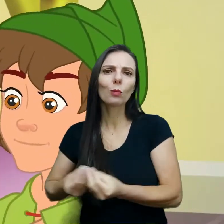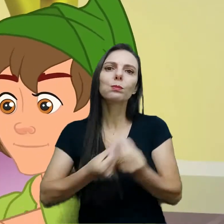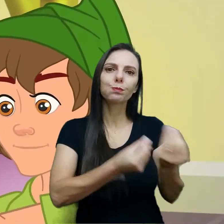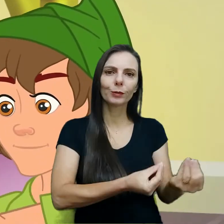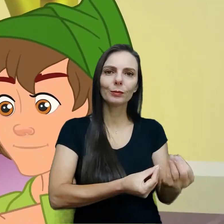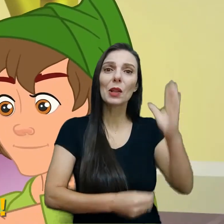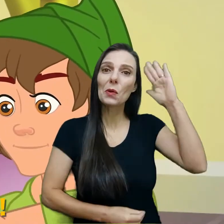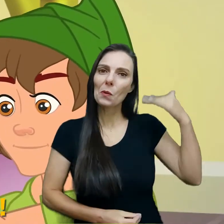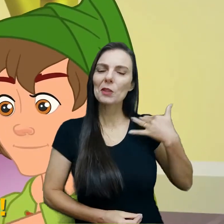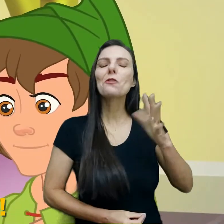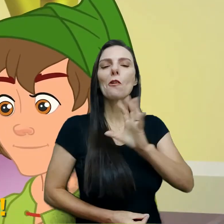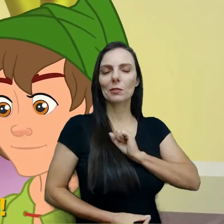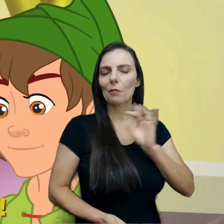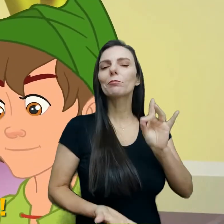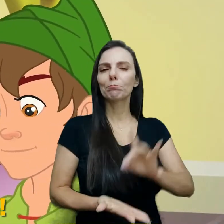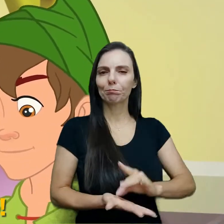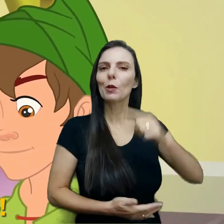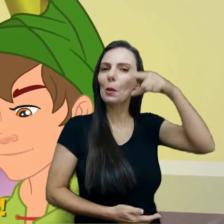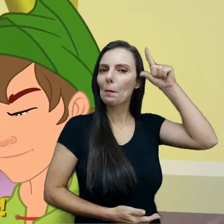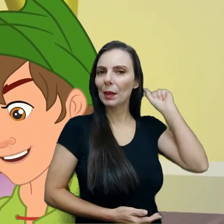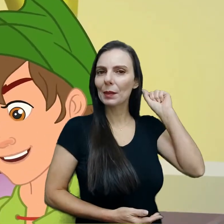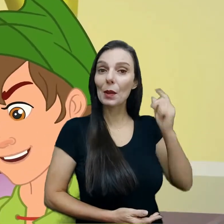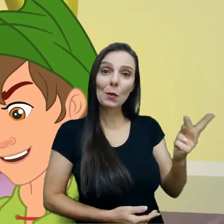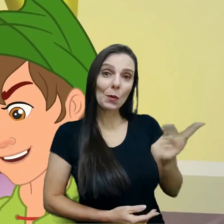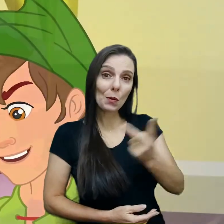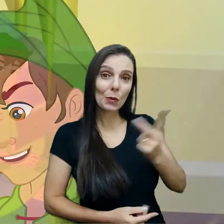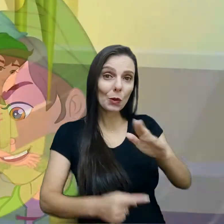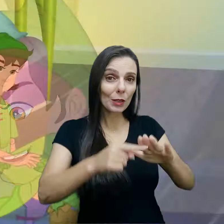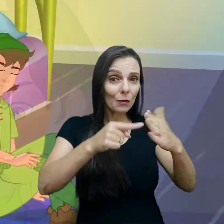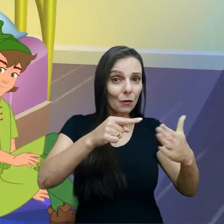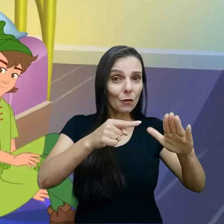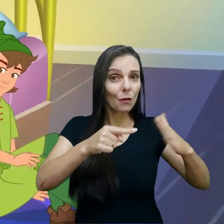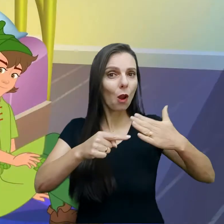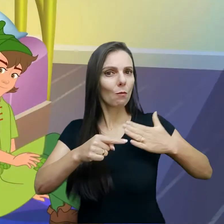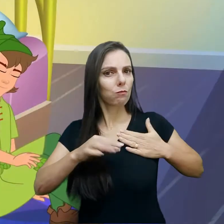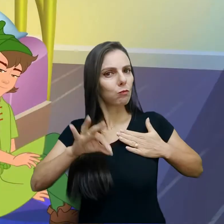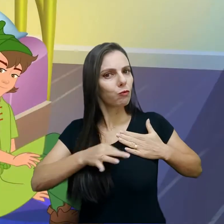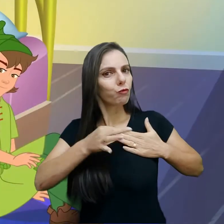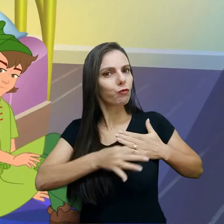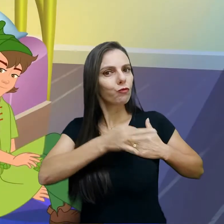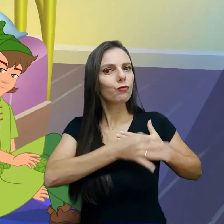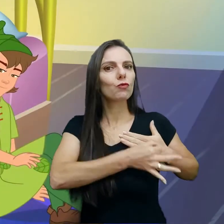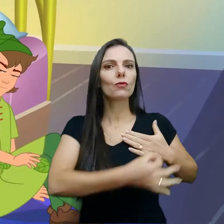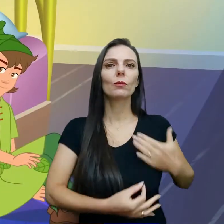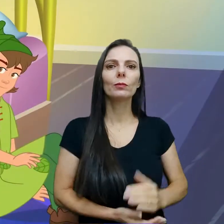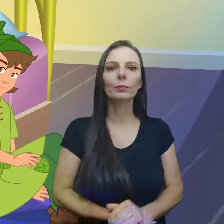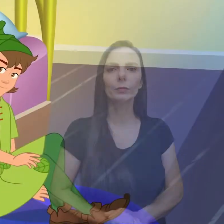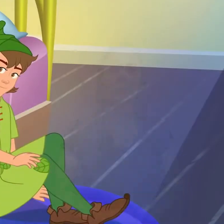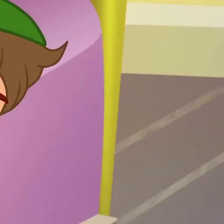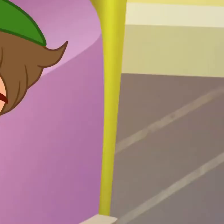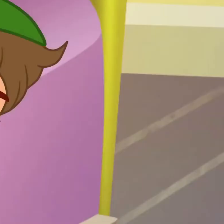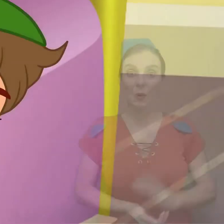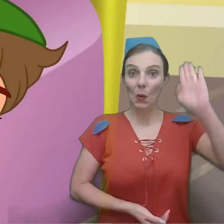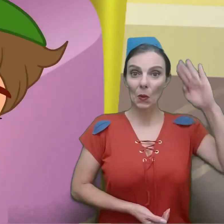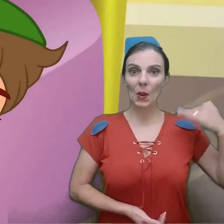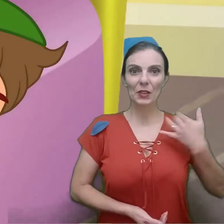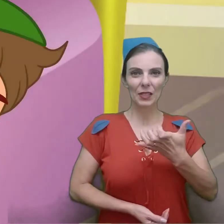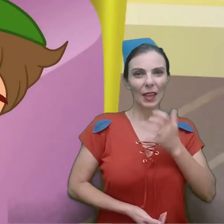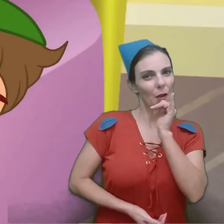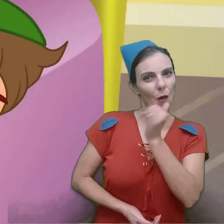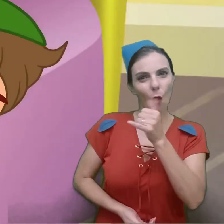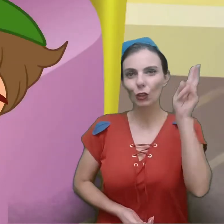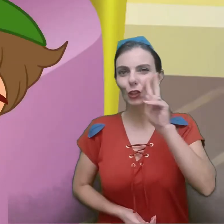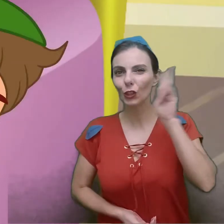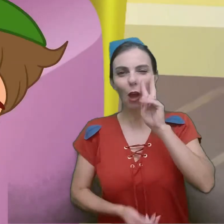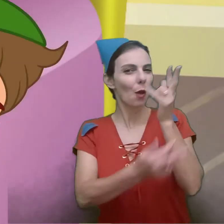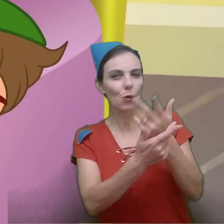para Peter. Ela realmente gostava dele. E então eles costuraram de volta as folhas em sua roupa. Wendy, quer que eu